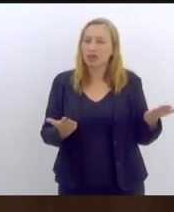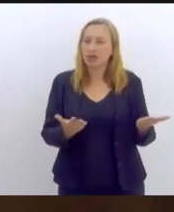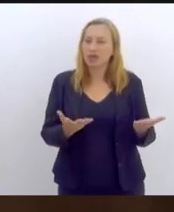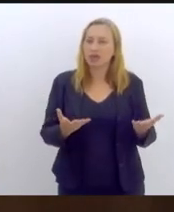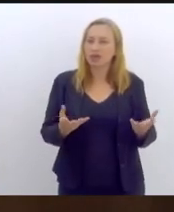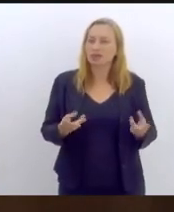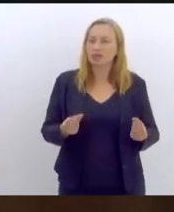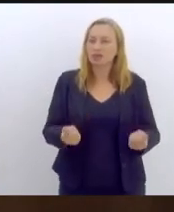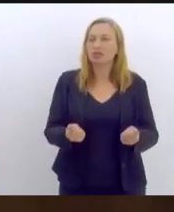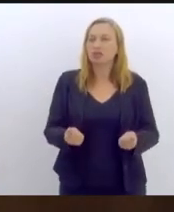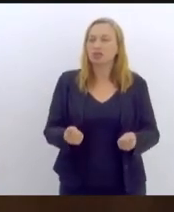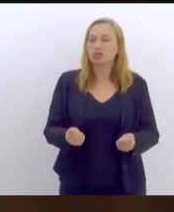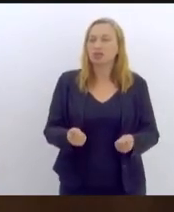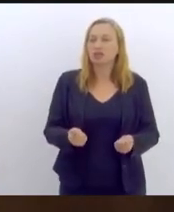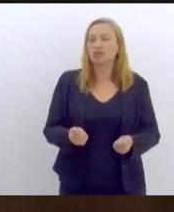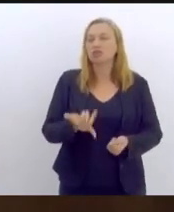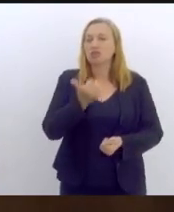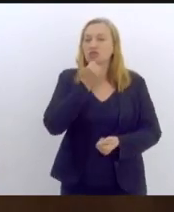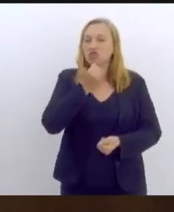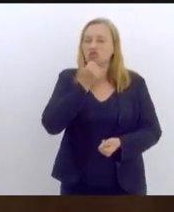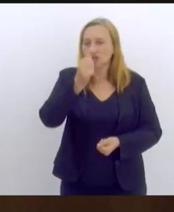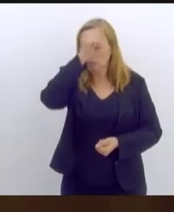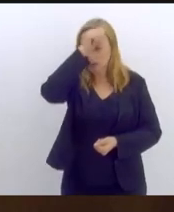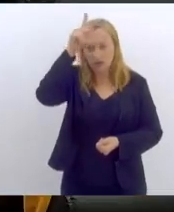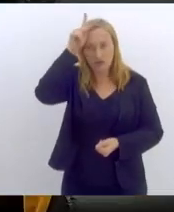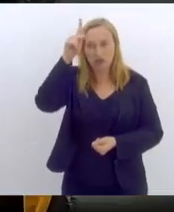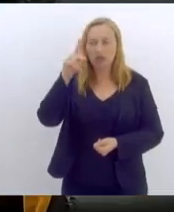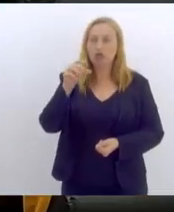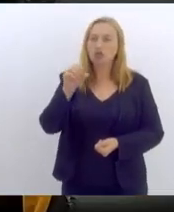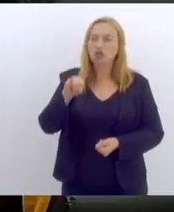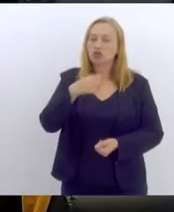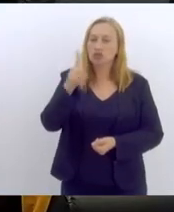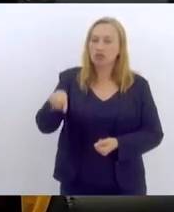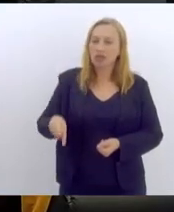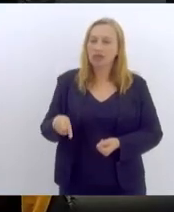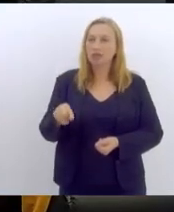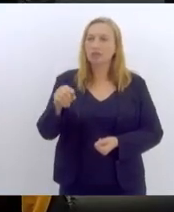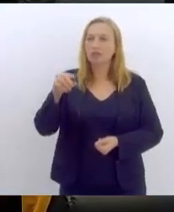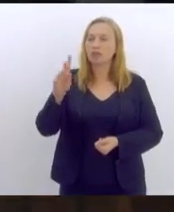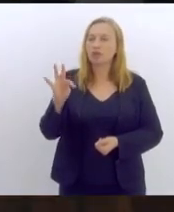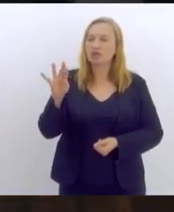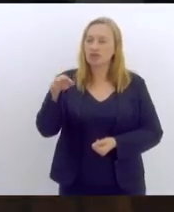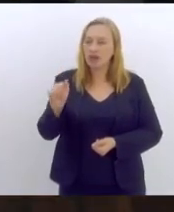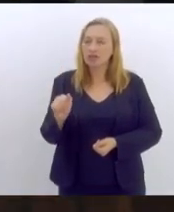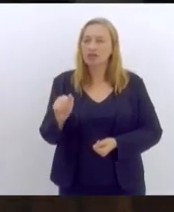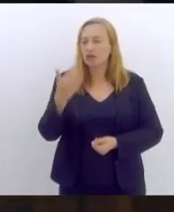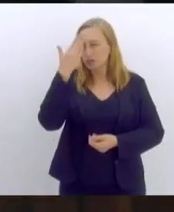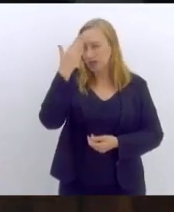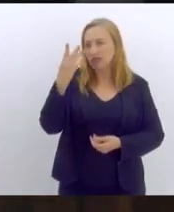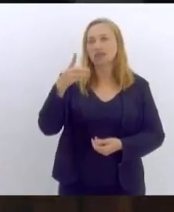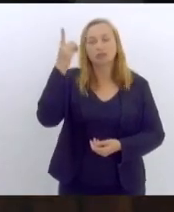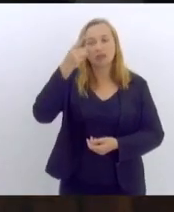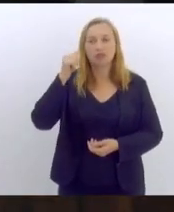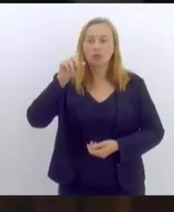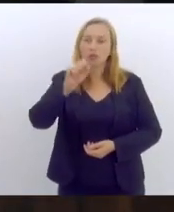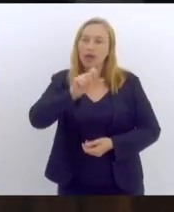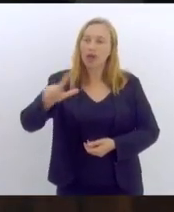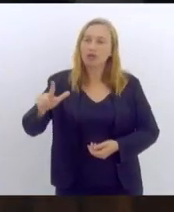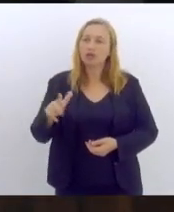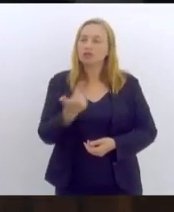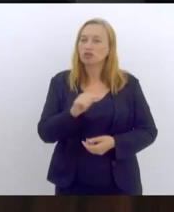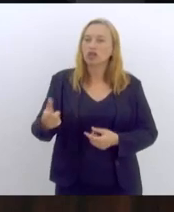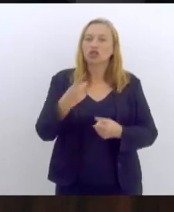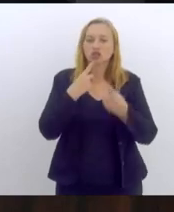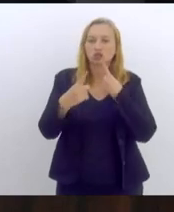obrigado, presidente. Fica o meu repúdio ao prefeito José Bonifácio. Obrigado, deputado Pobel. Não havendo mais quem